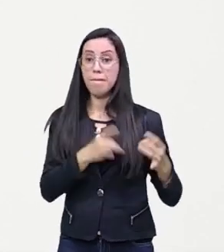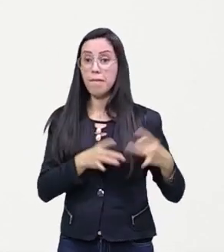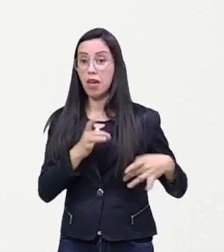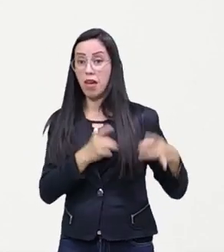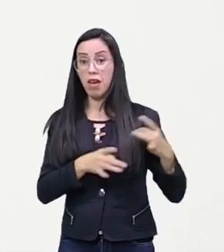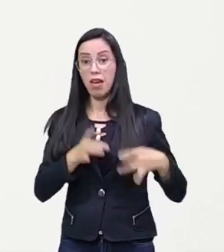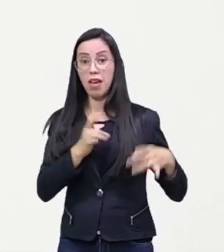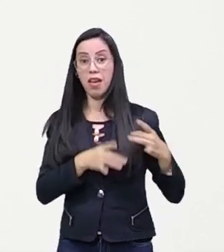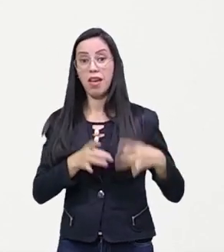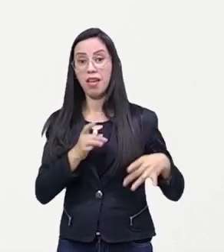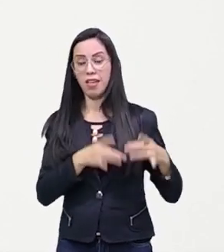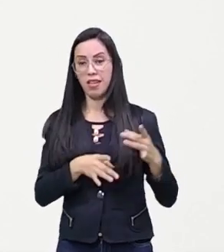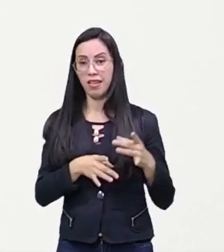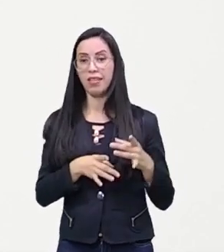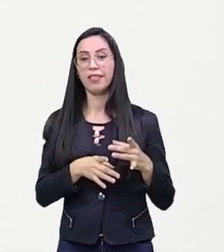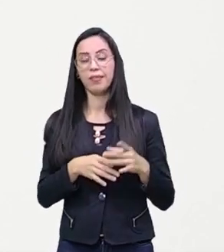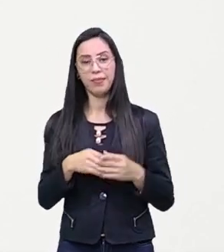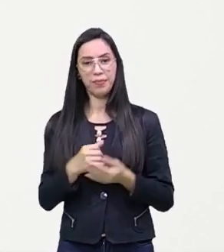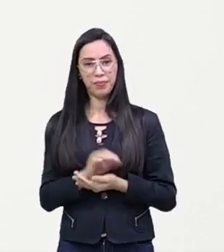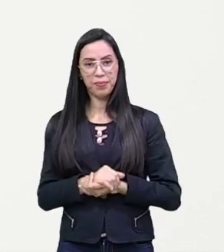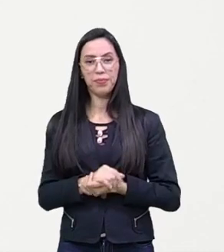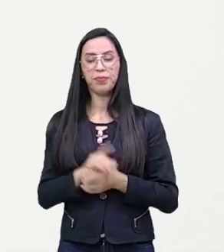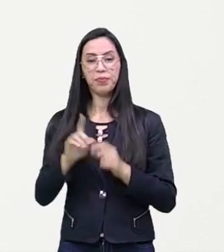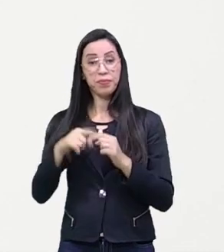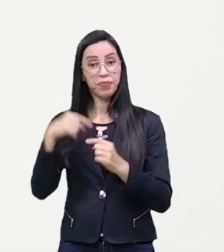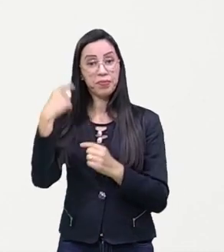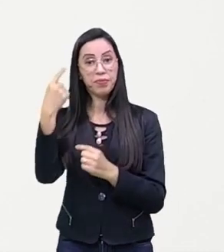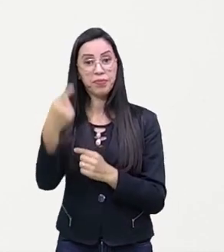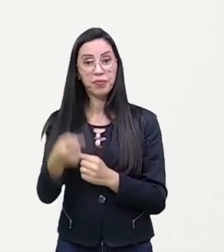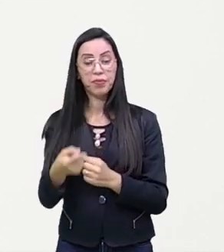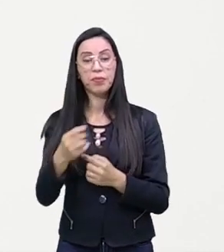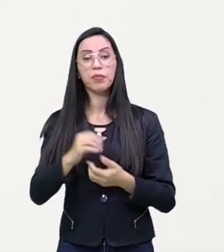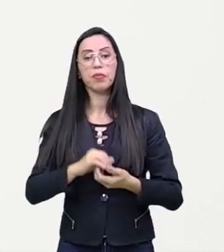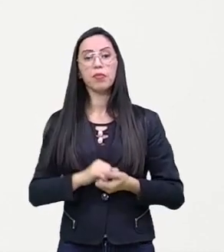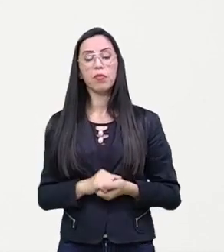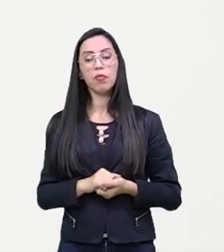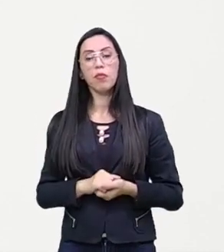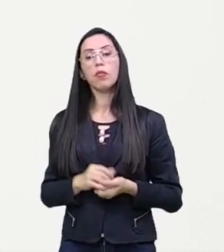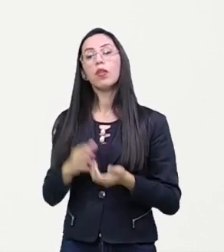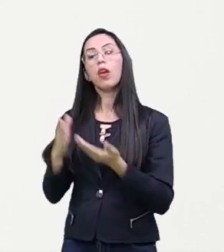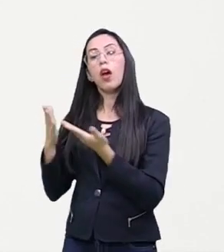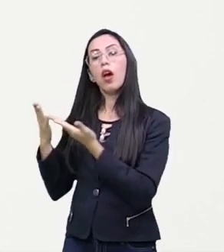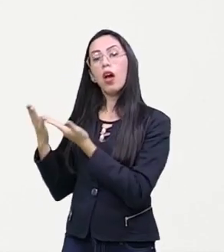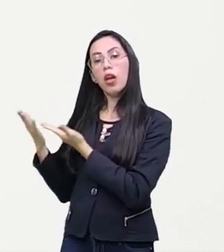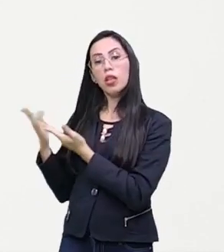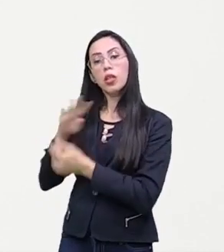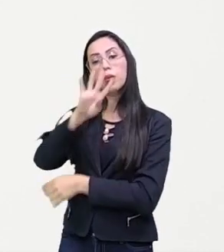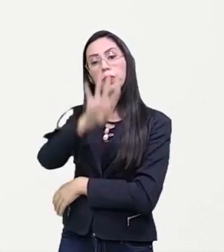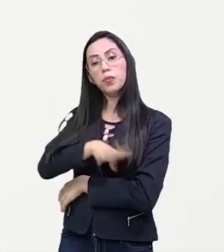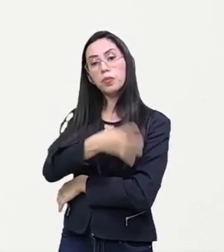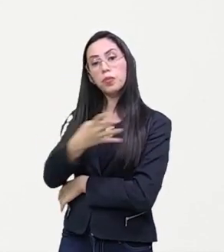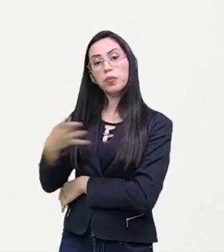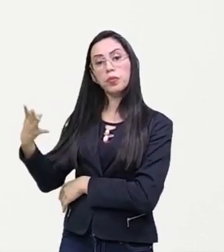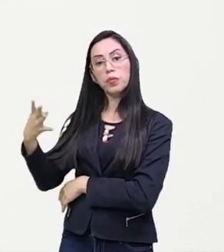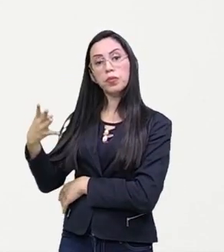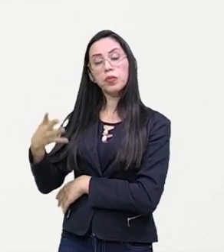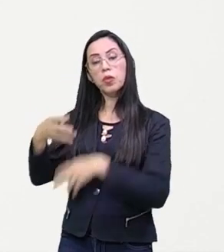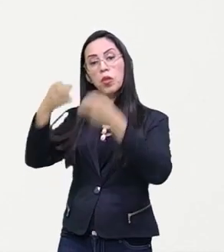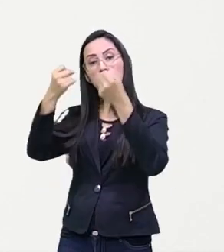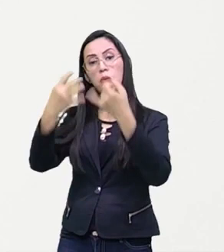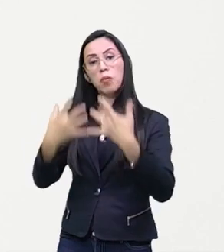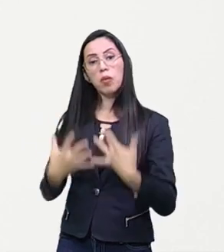elementos tenebrosos. Próximo. Aqui, crianças, eu tenho